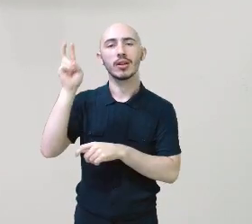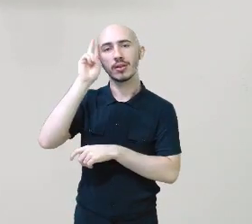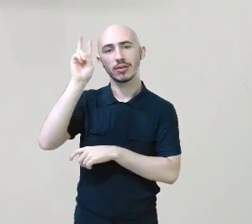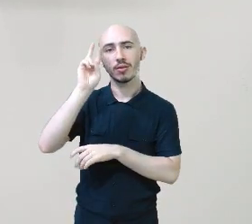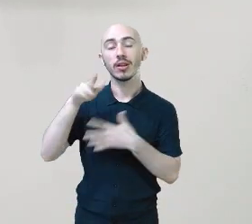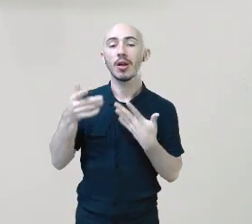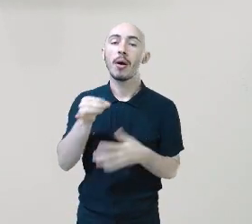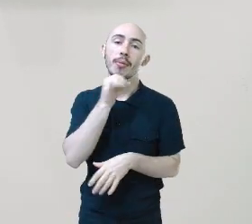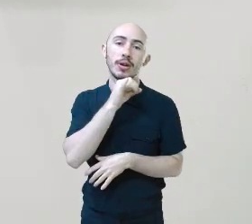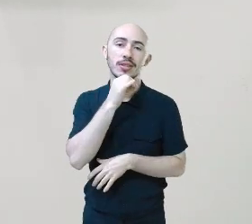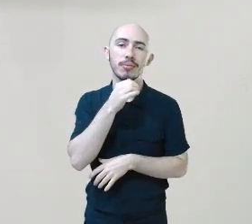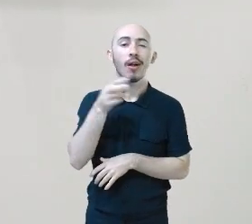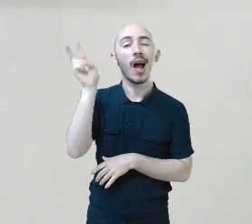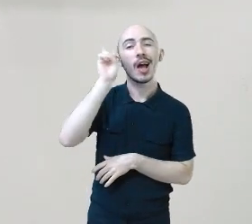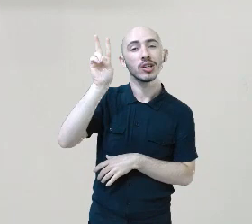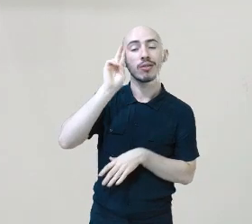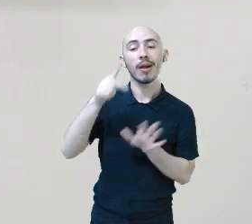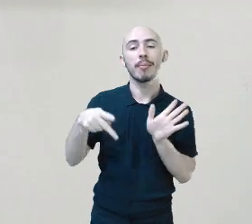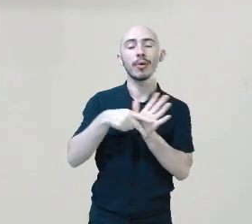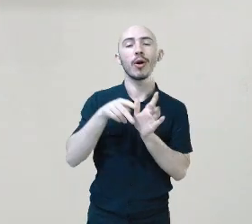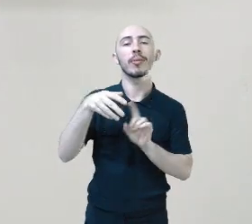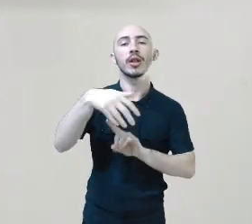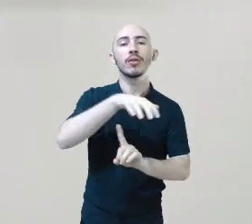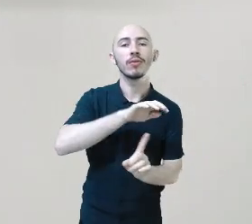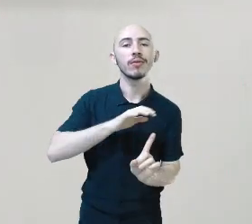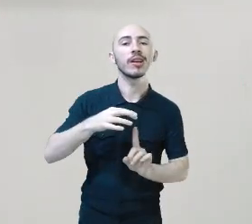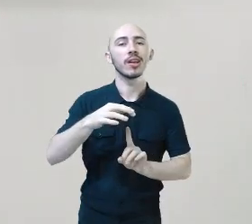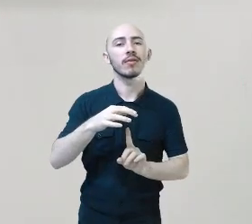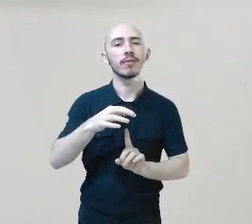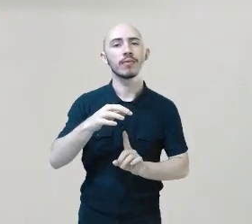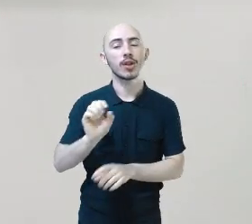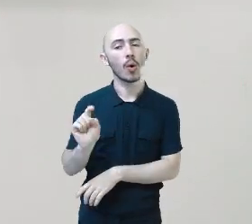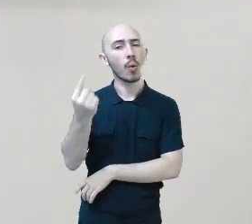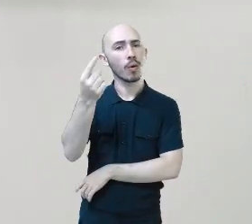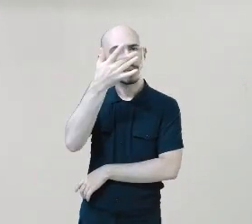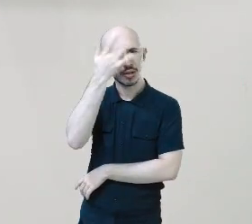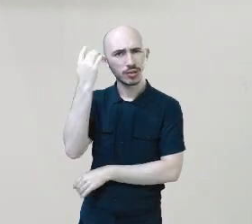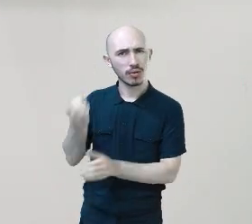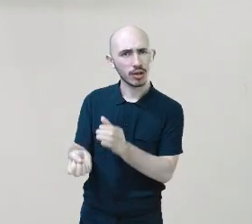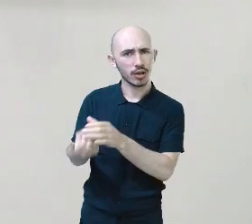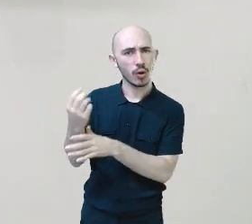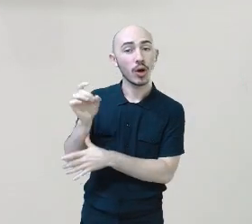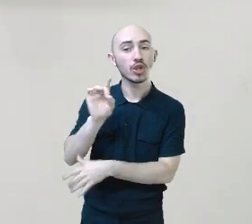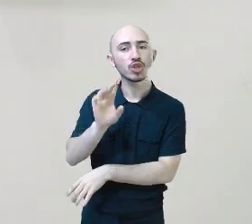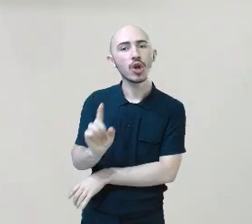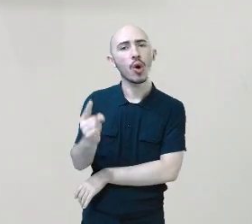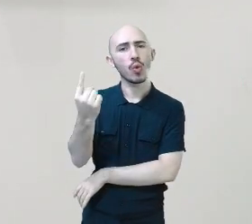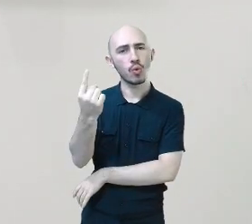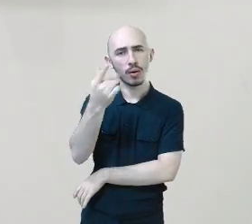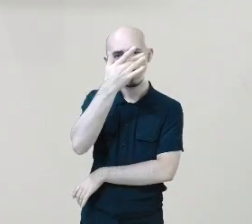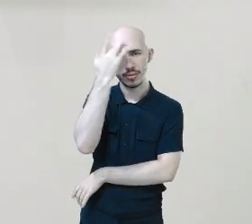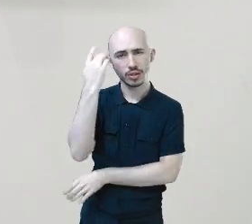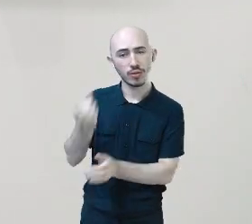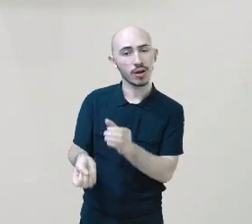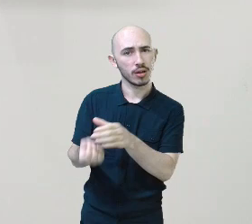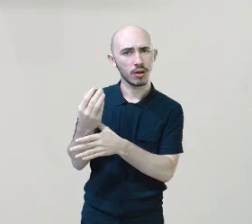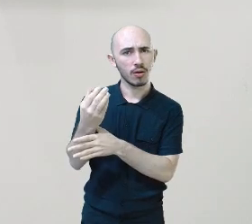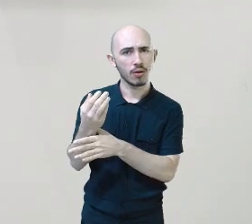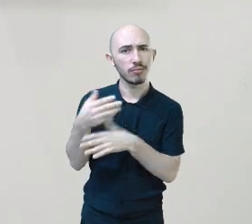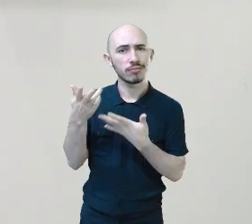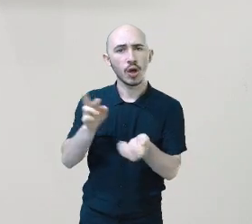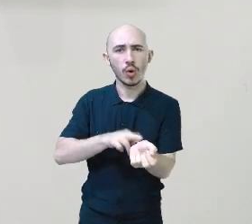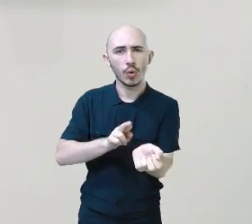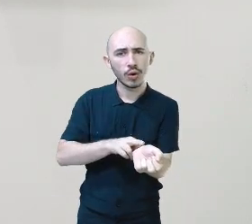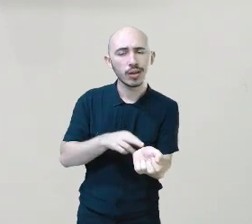do frevo, seria uma pessoa só que criou o frevo? Foi uma pessoa só que construiu o